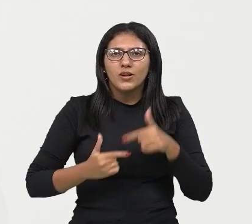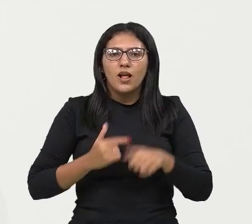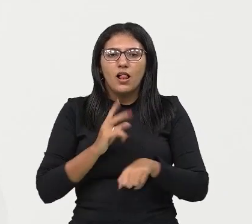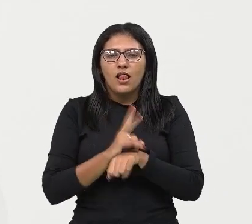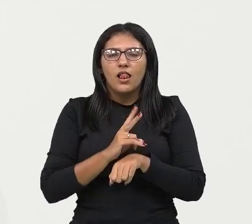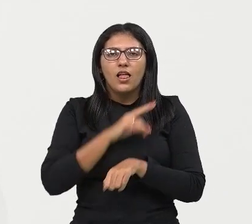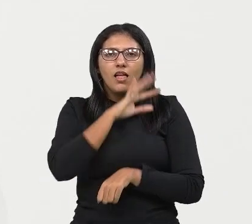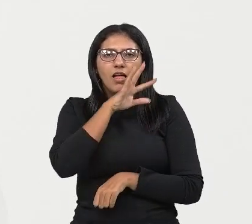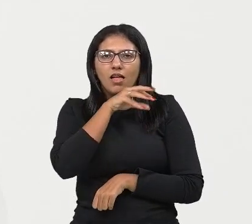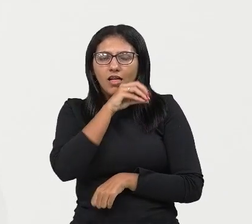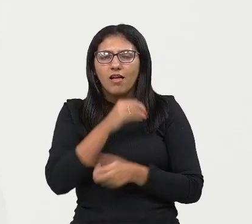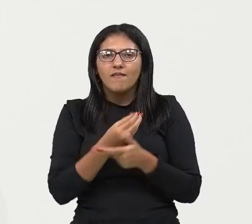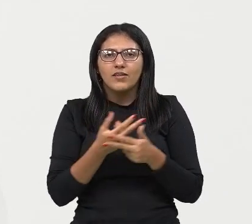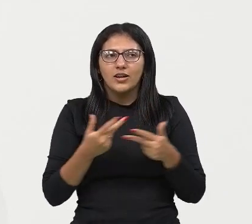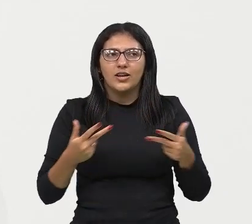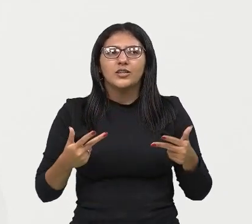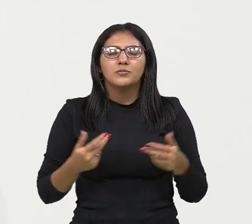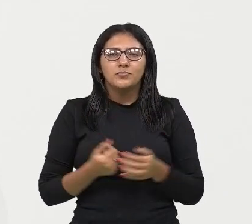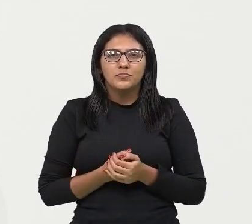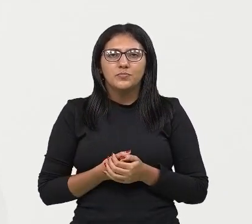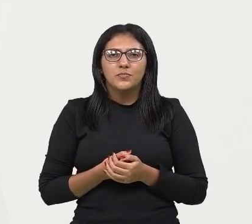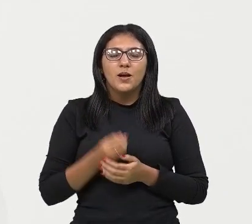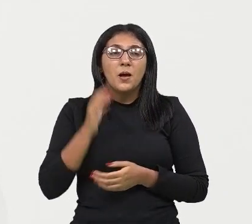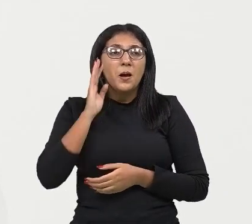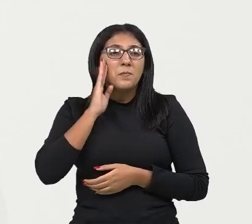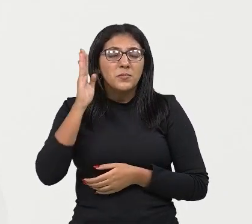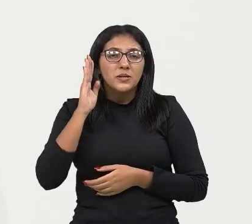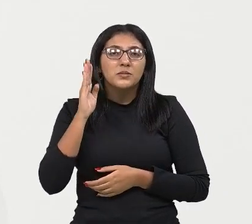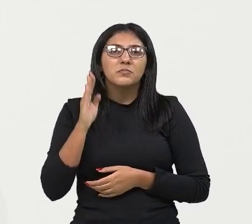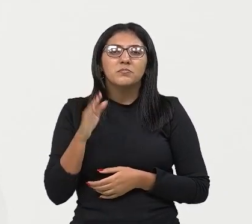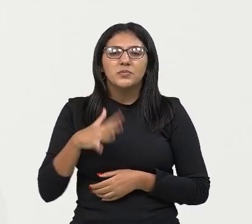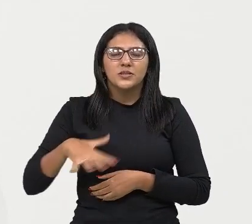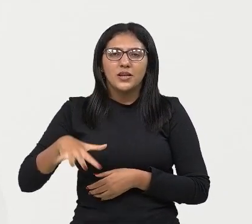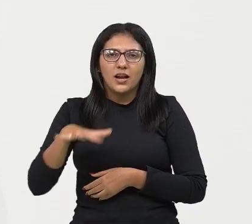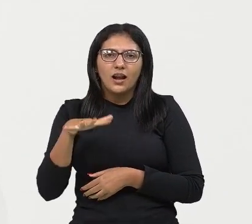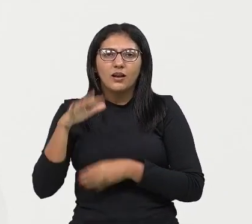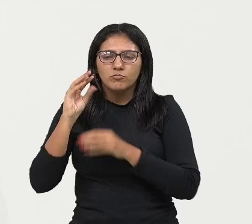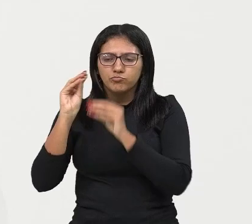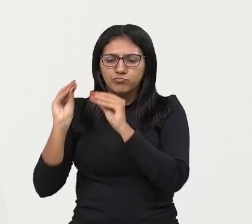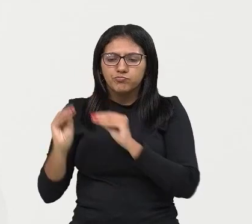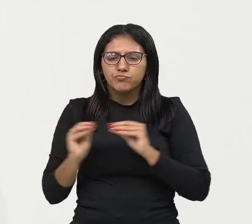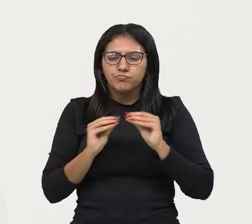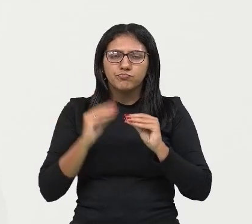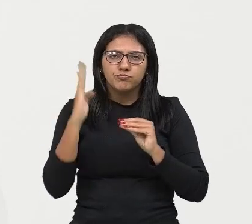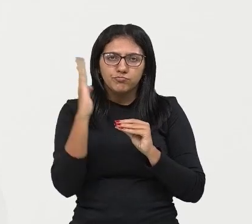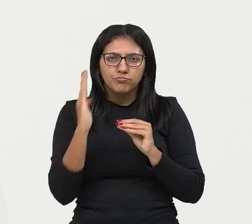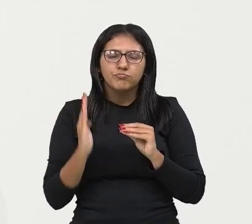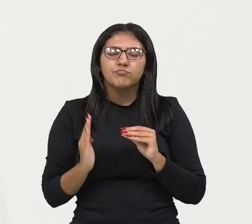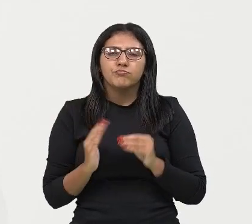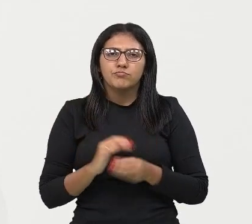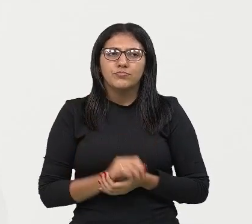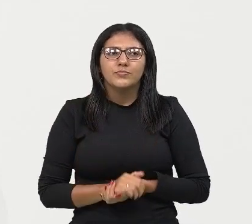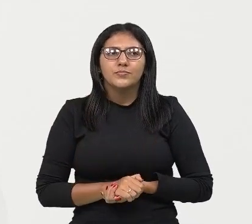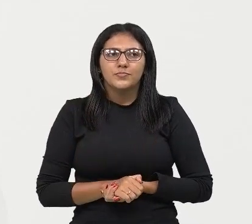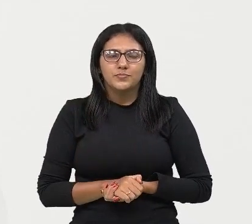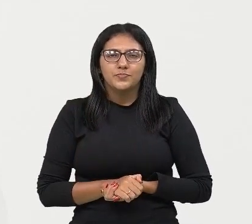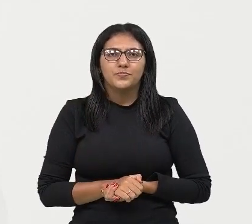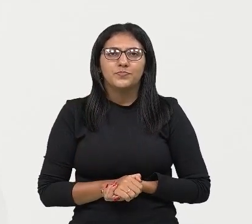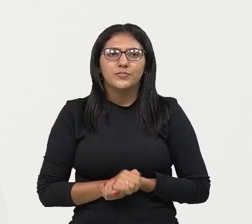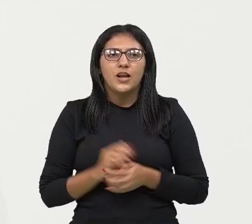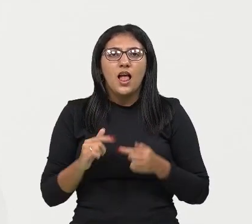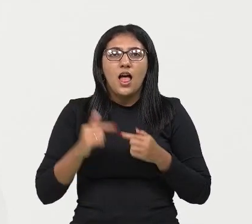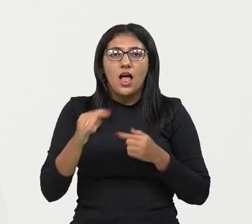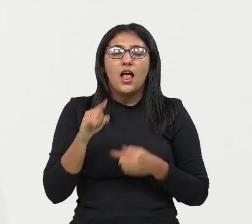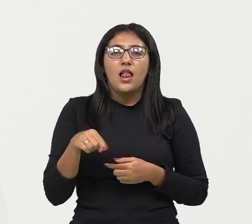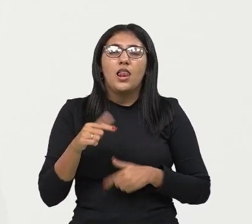da pecuária, né? Principalmente por todo o interior do território brasileiro. Além da